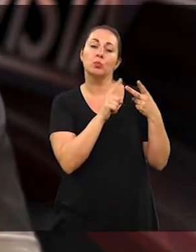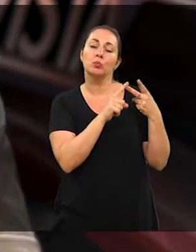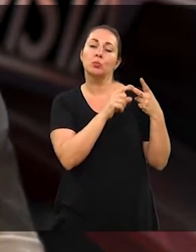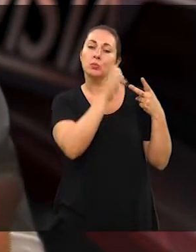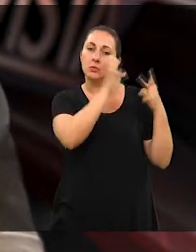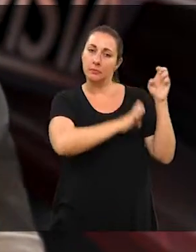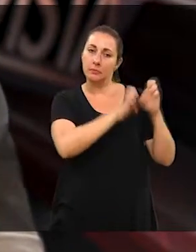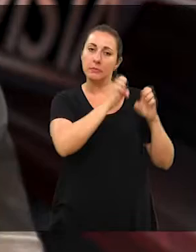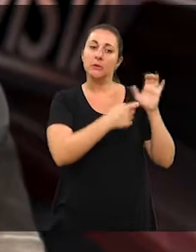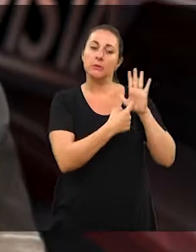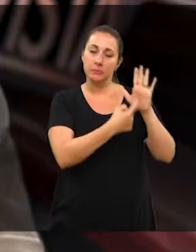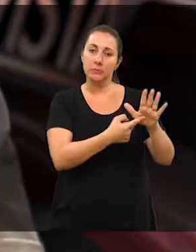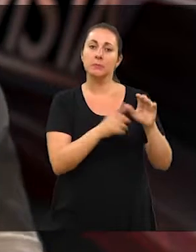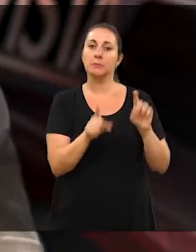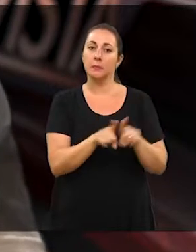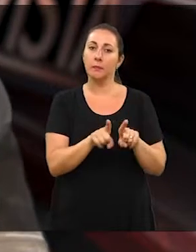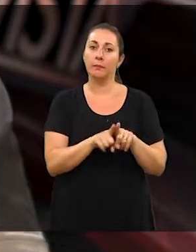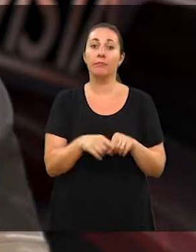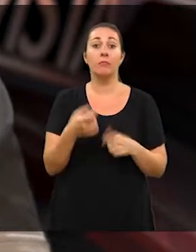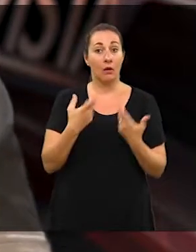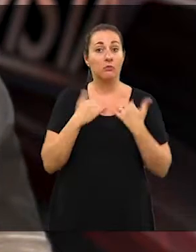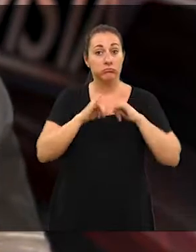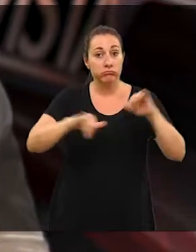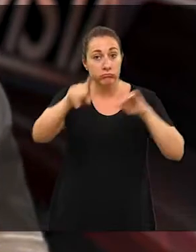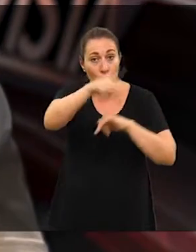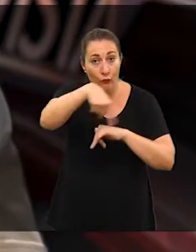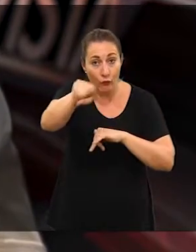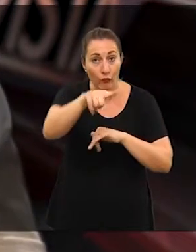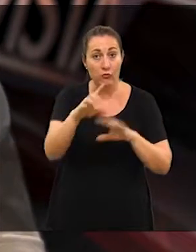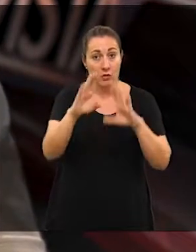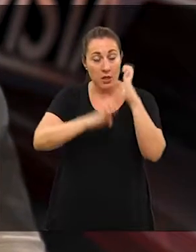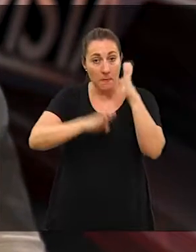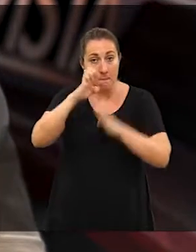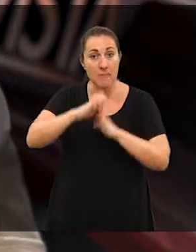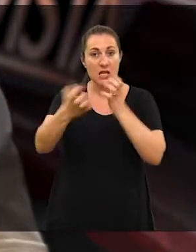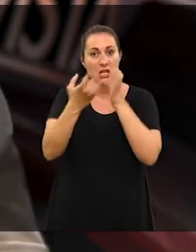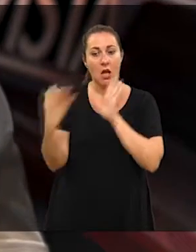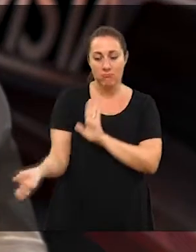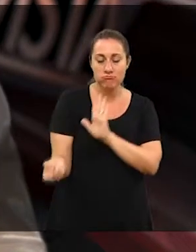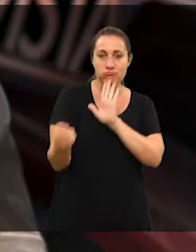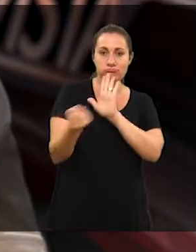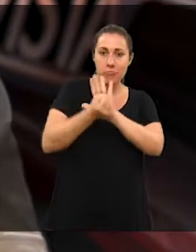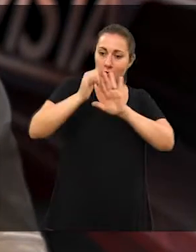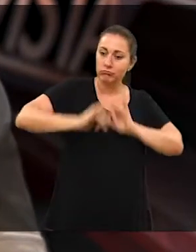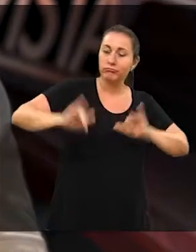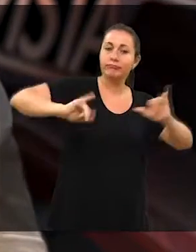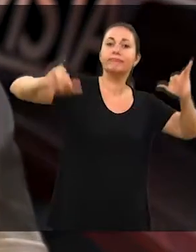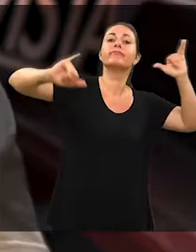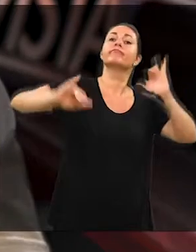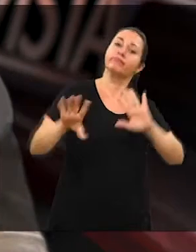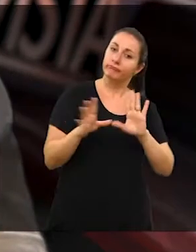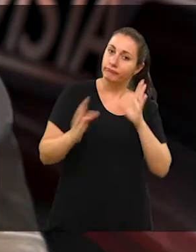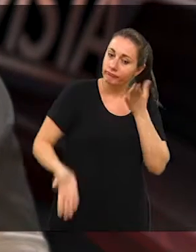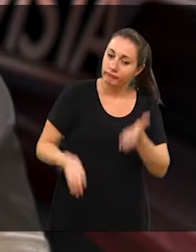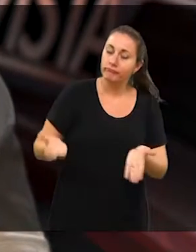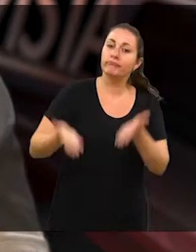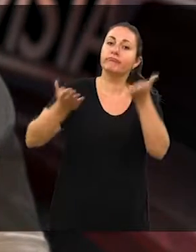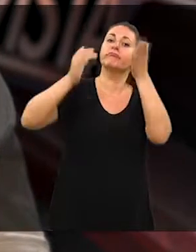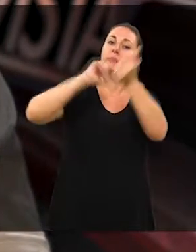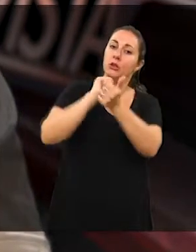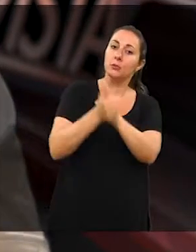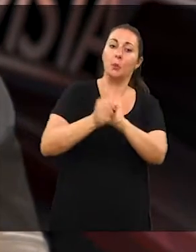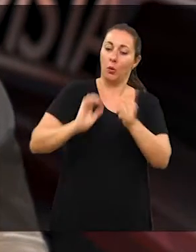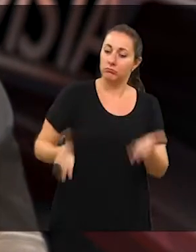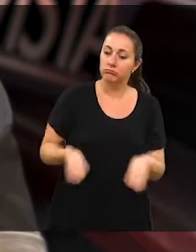E nós queremos aproveitar a oportunidade aqui, né, para dizer, se você é empresário, se você quer levar a sua marca, se você quer incentivar o esporte, se quer